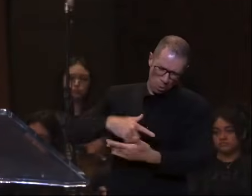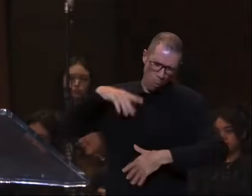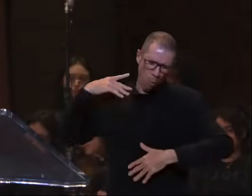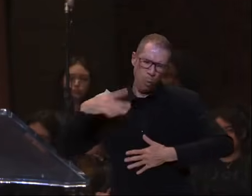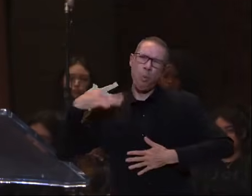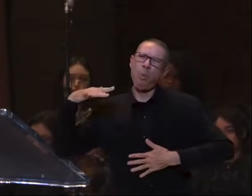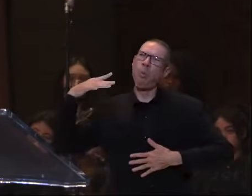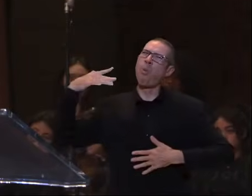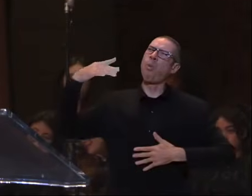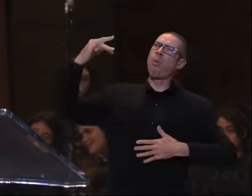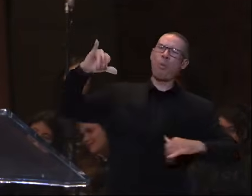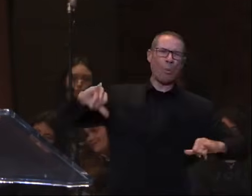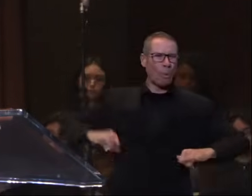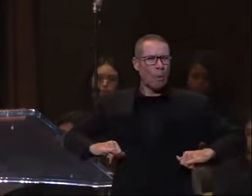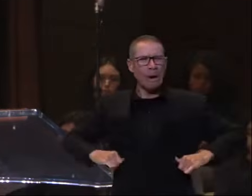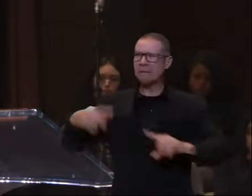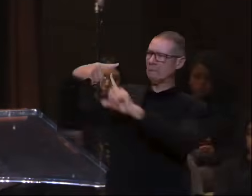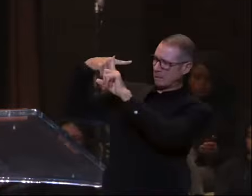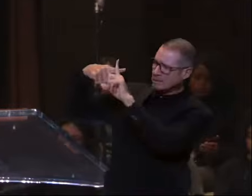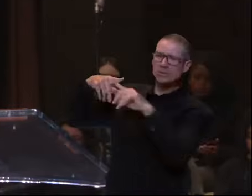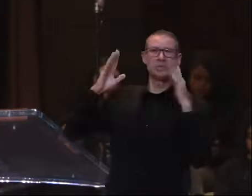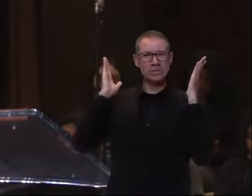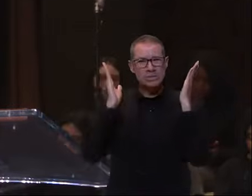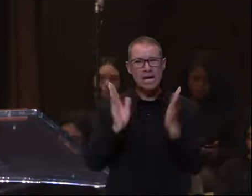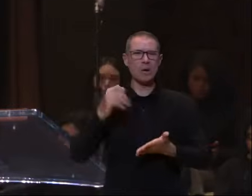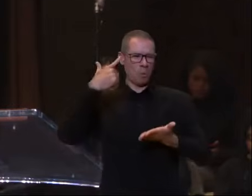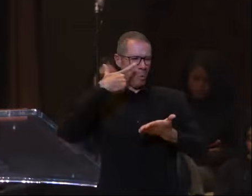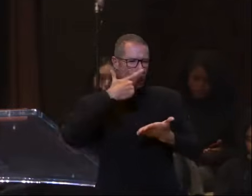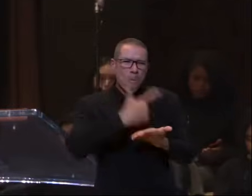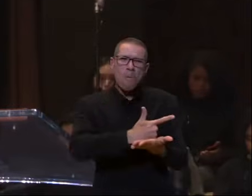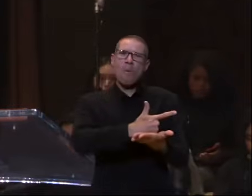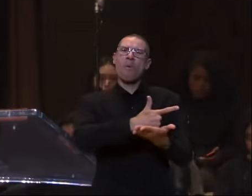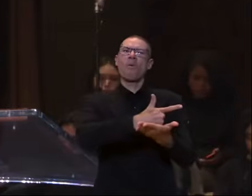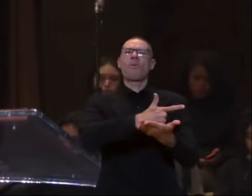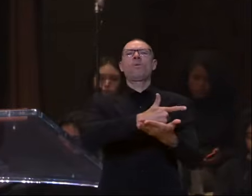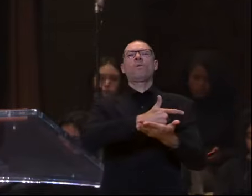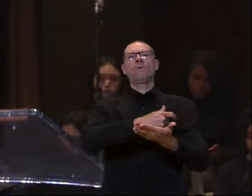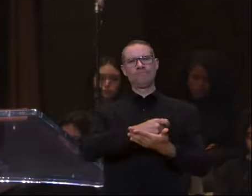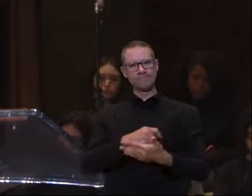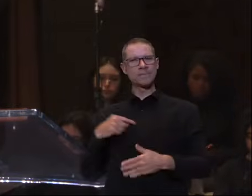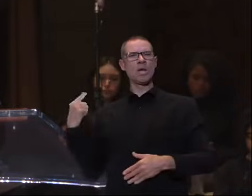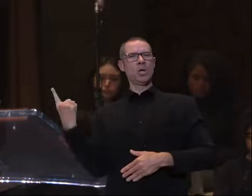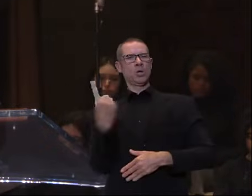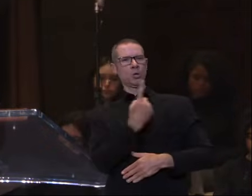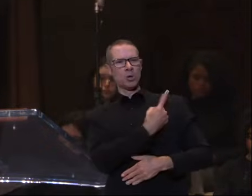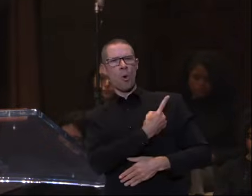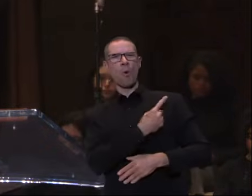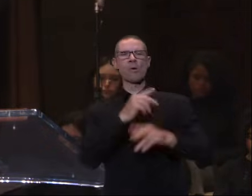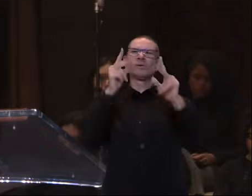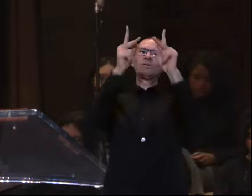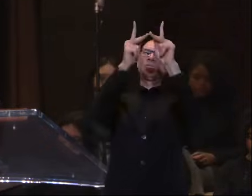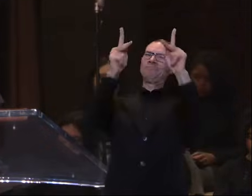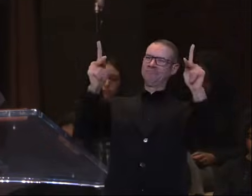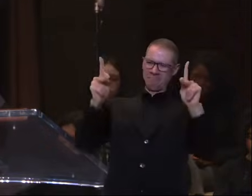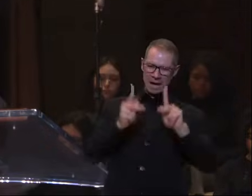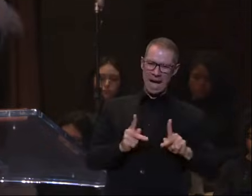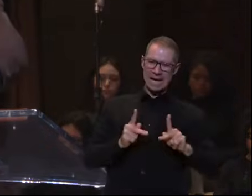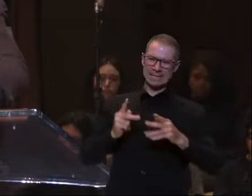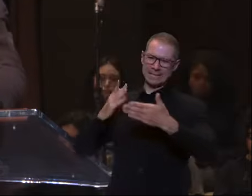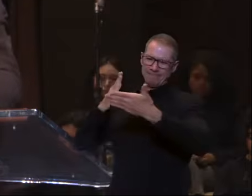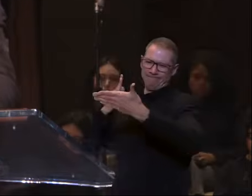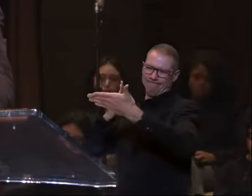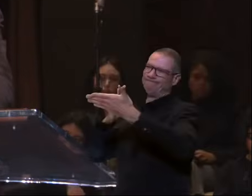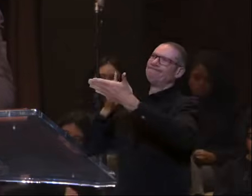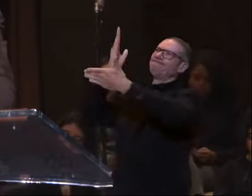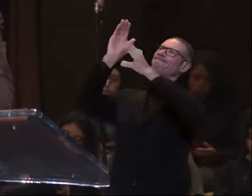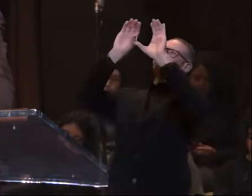preço. Ele já comprou o nosso passe. Ele já pôs o documento